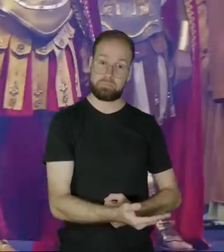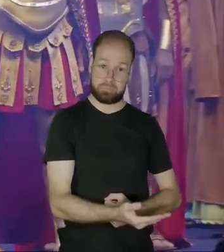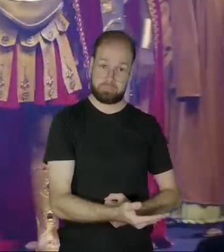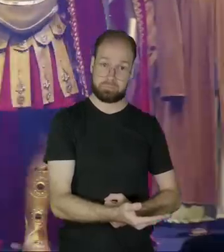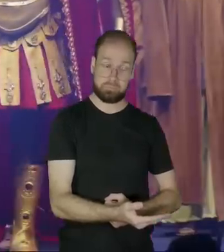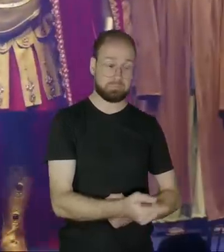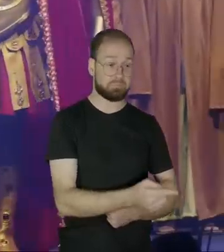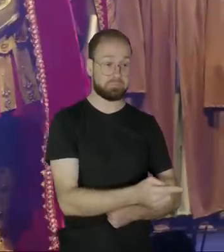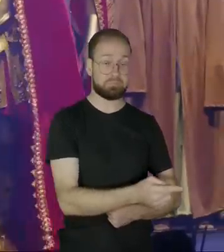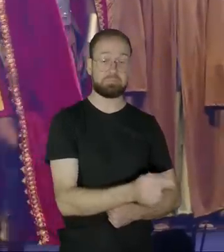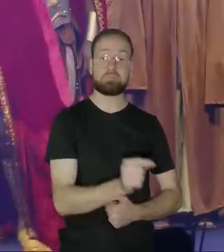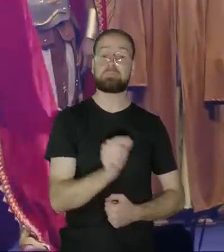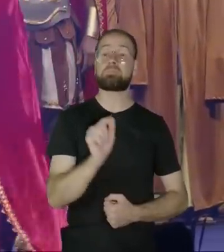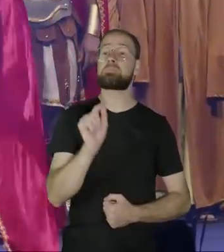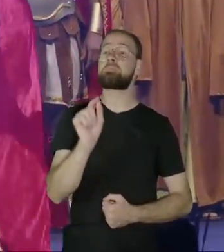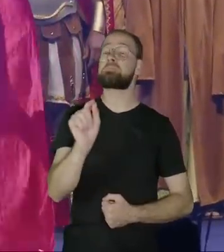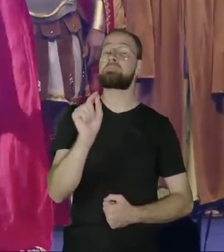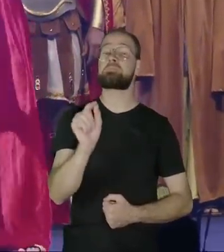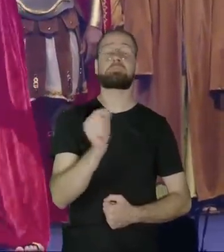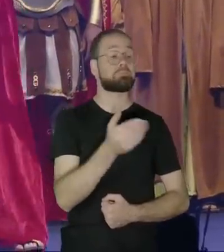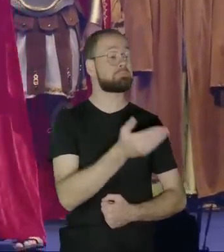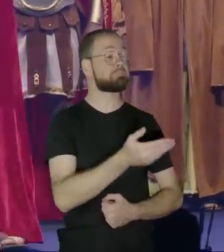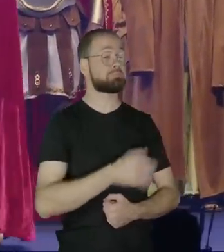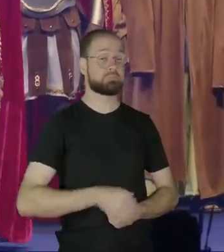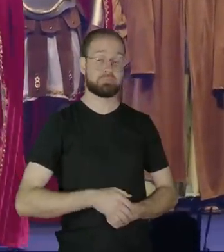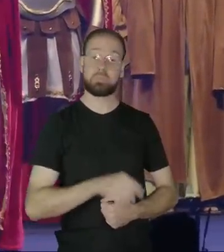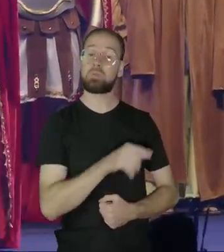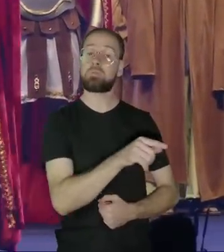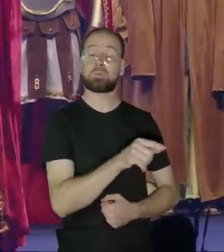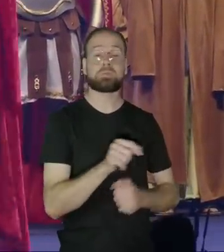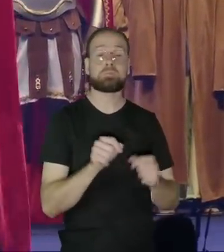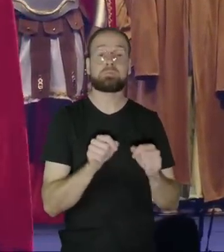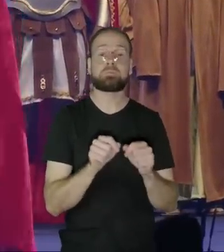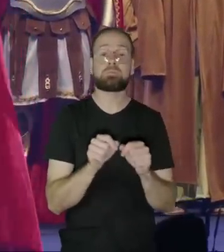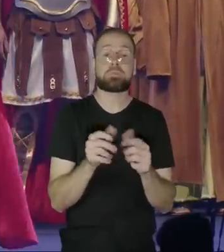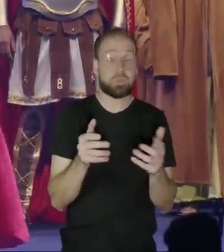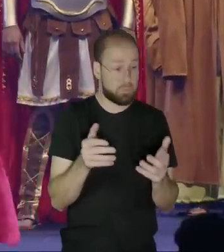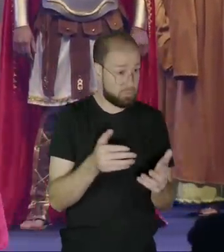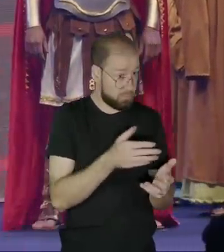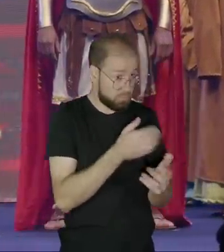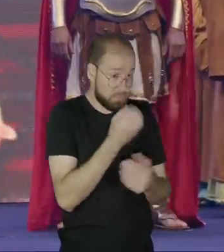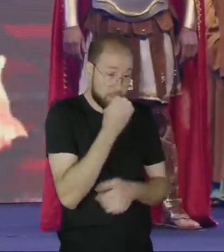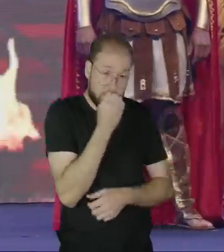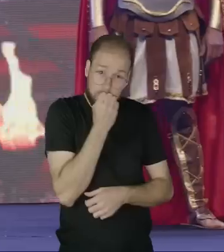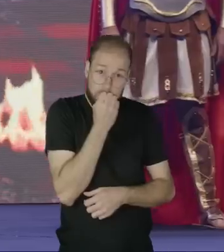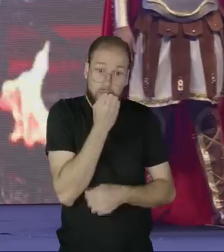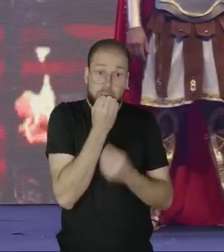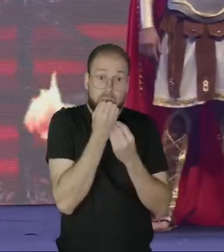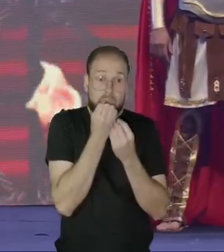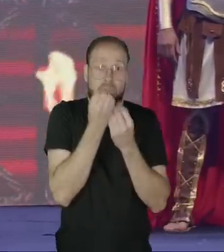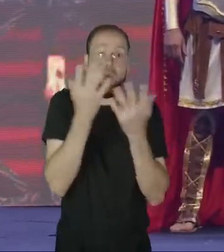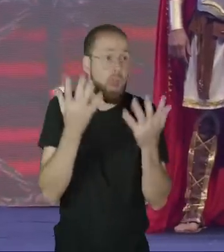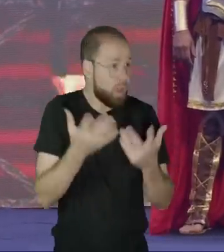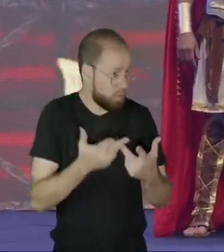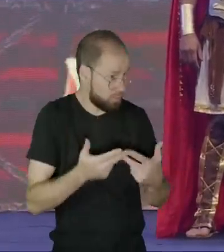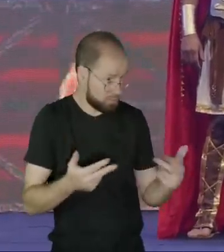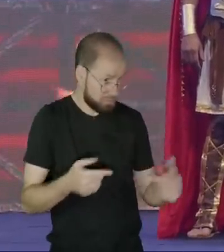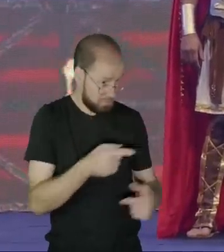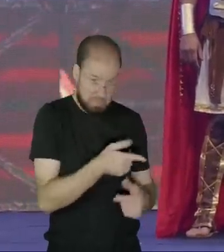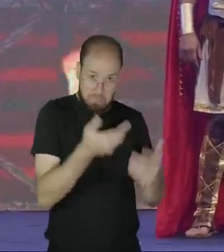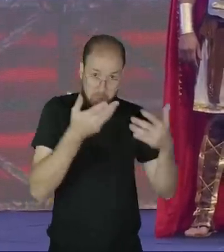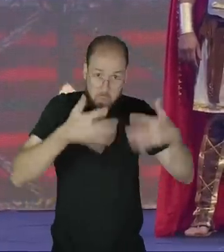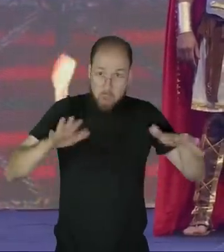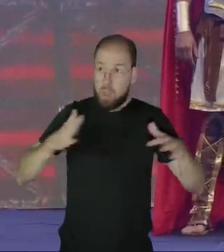Quem é você? O que você é? Fala alguma coisa? Você não quer se